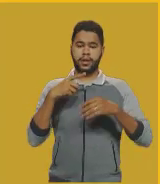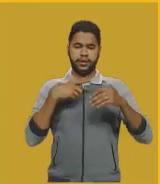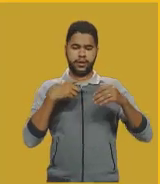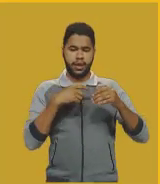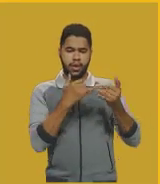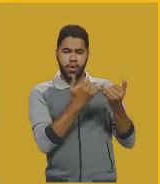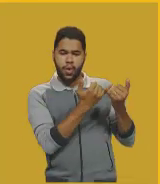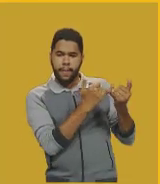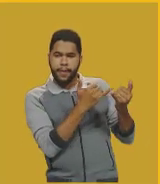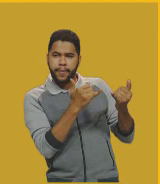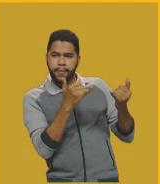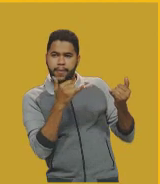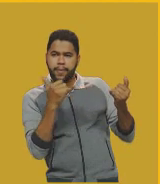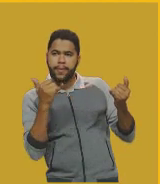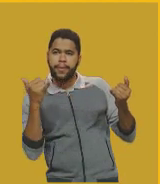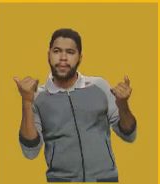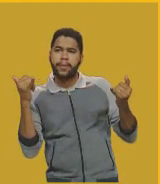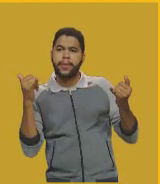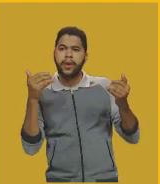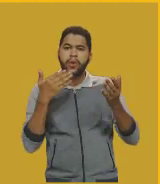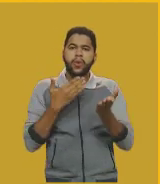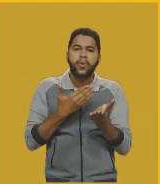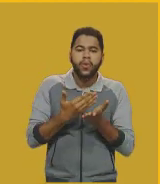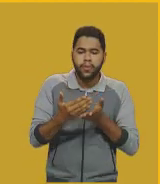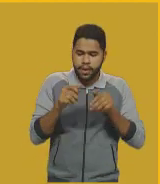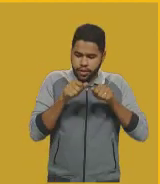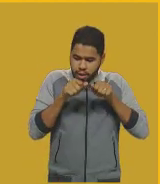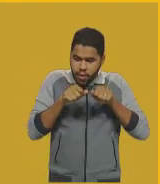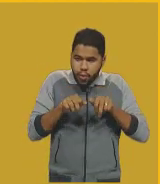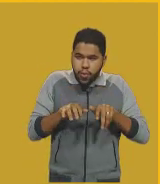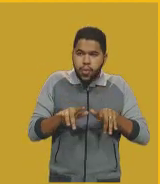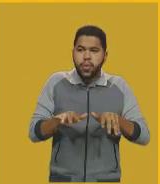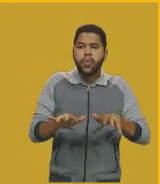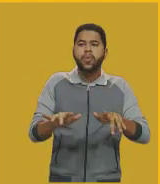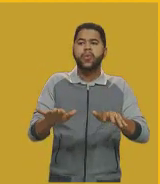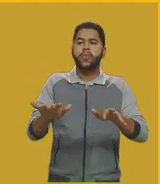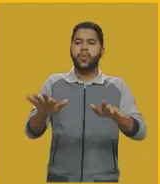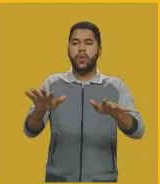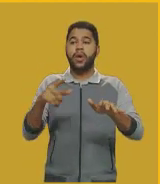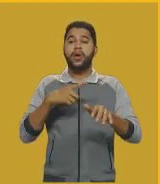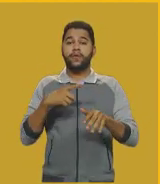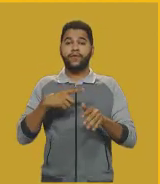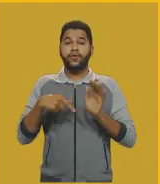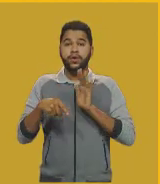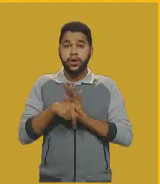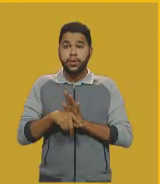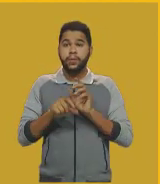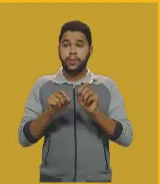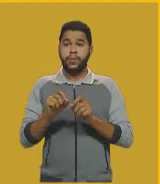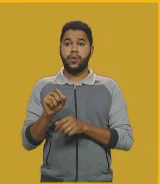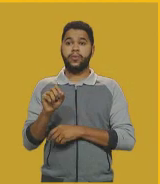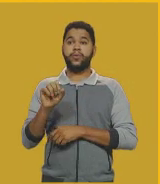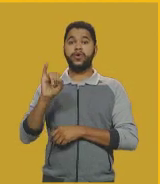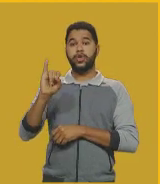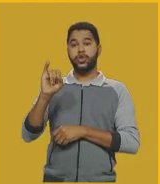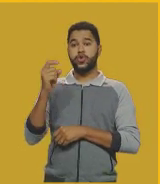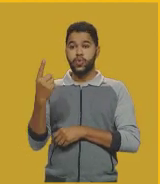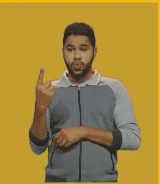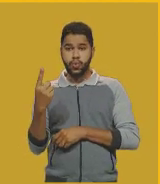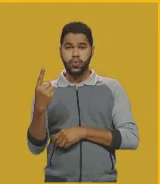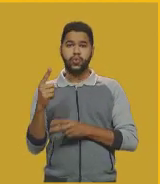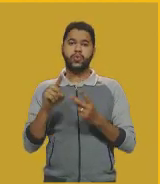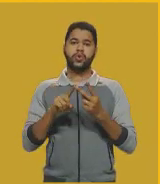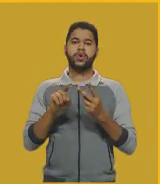corrente, ao passar pelo nó, ela começa a se distribuir. Então, eu vou ter uma corrente I1, que passa no resistor 1,